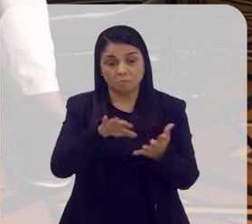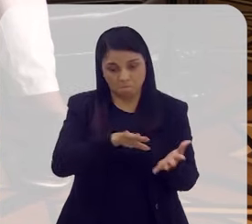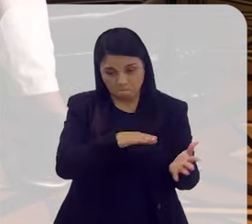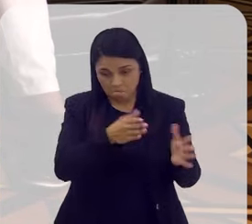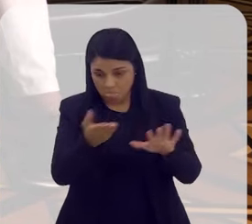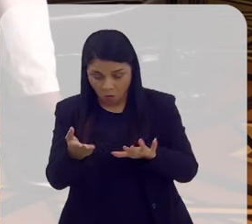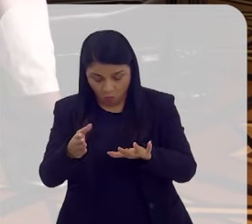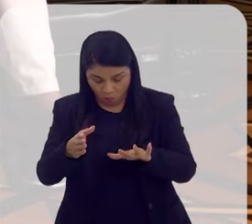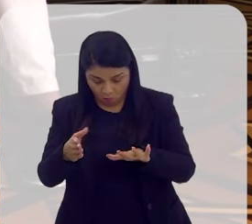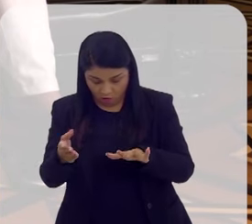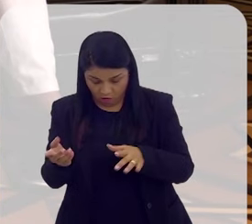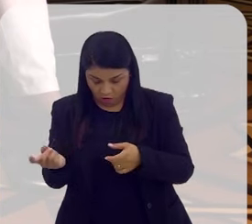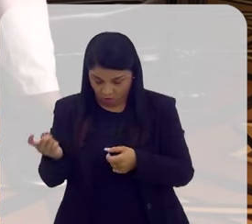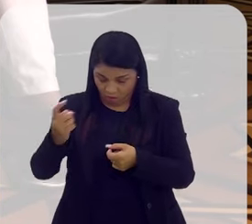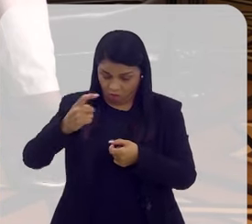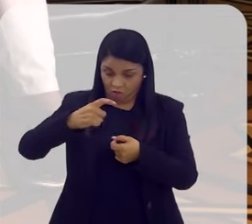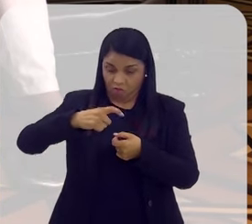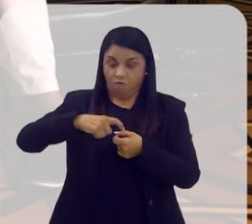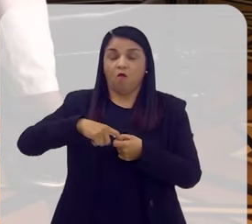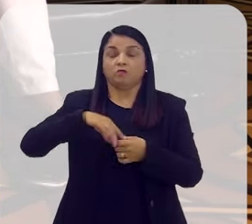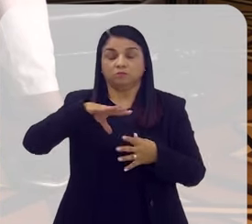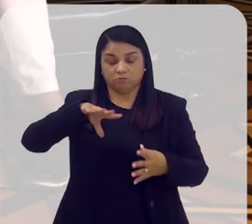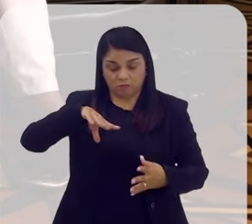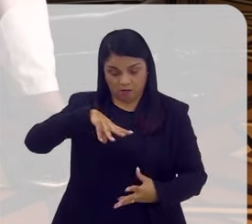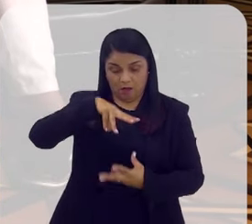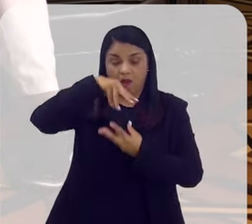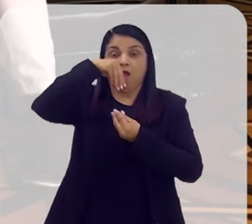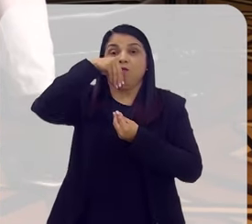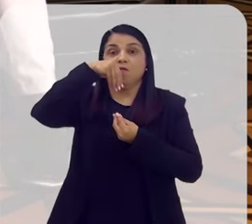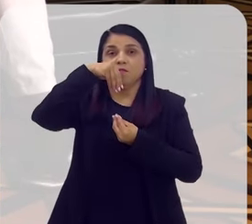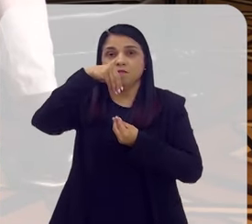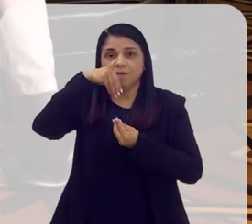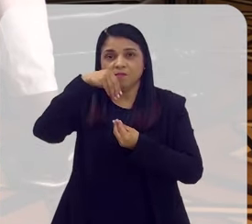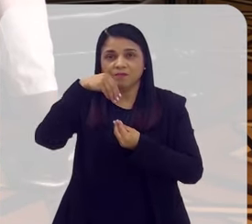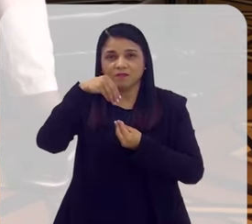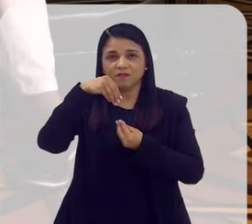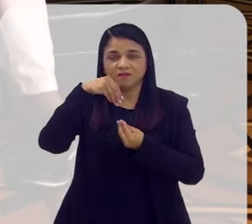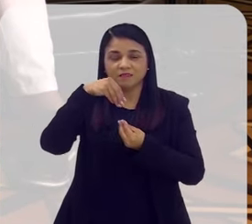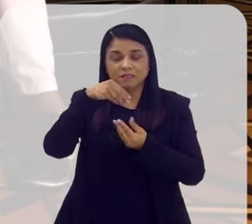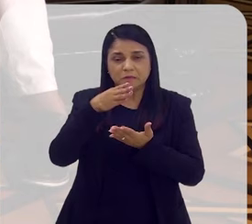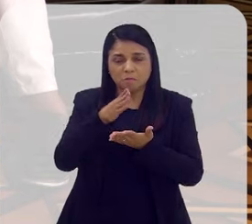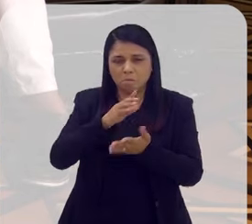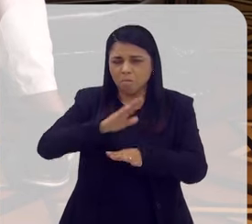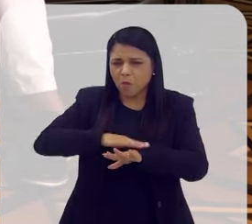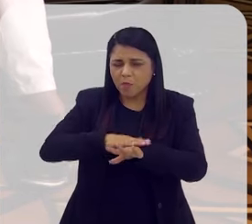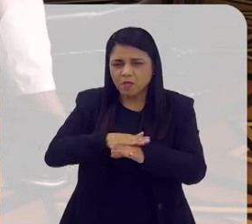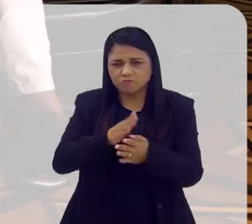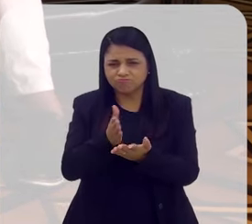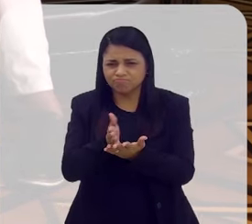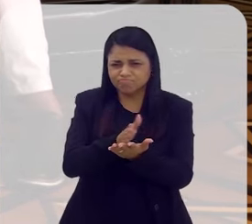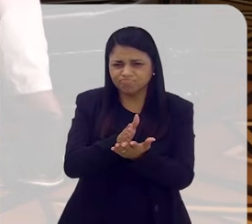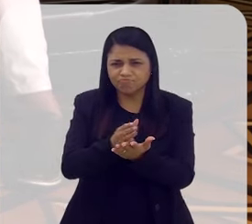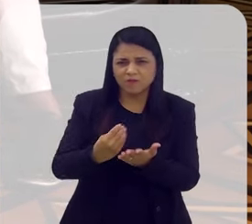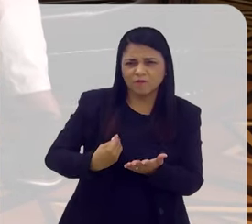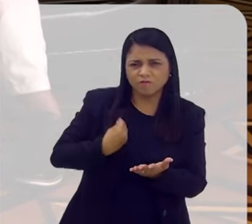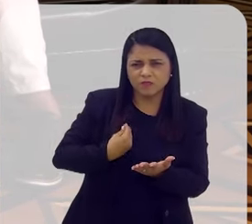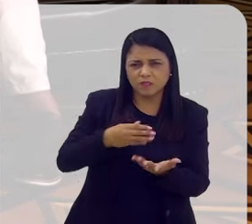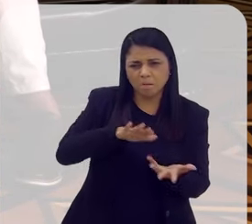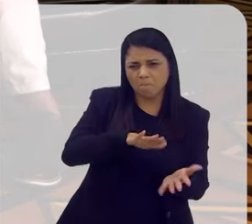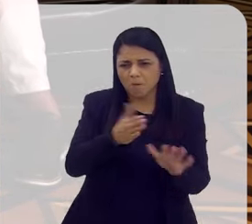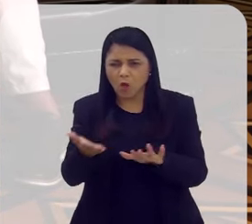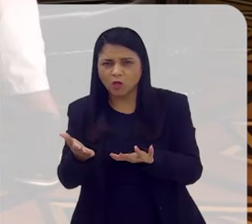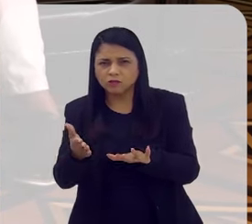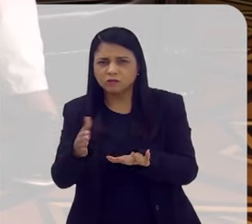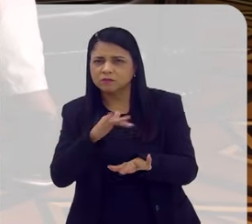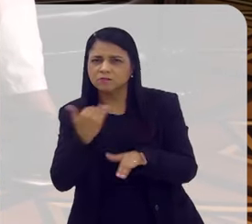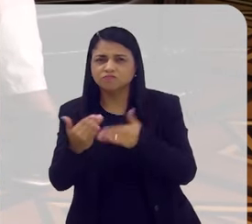você sai desse coma, ou, eu não sei se eu chamar isso de coma, mas desse momento entre vida e morte, uma